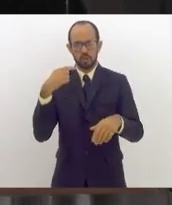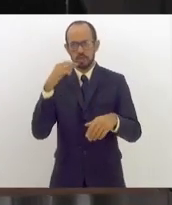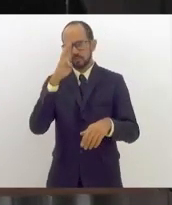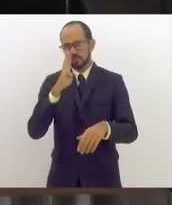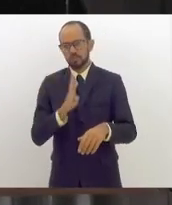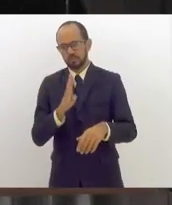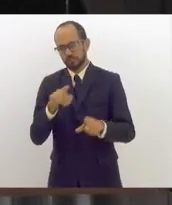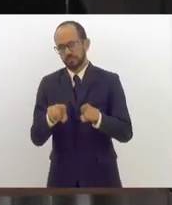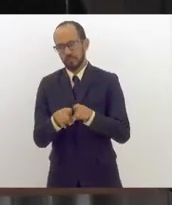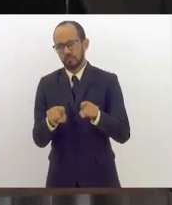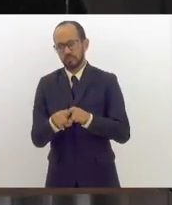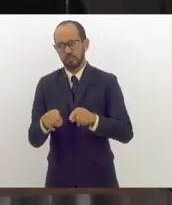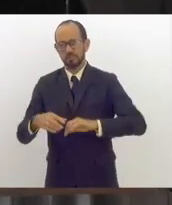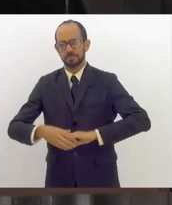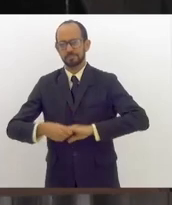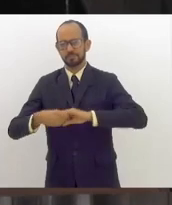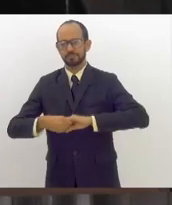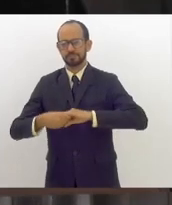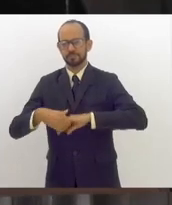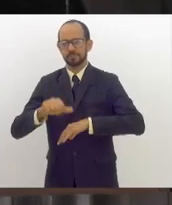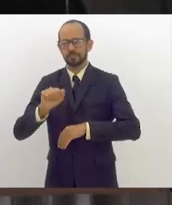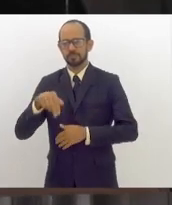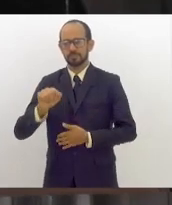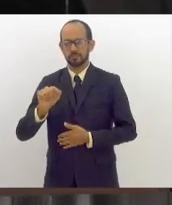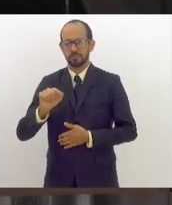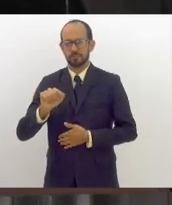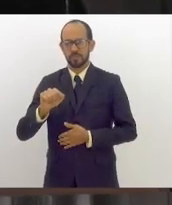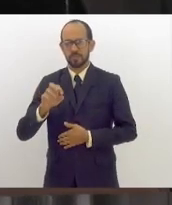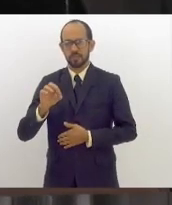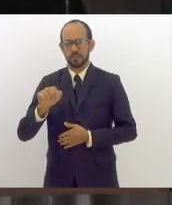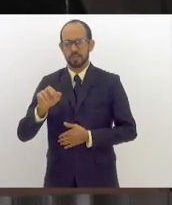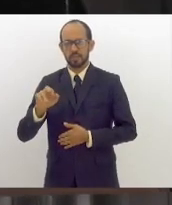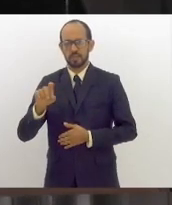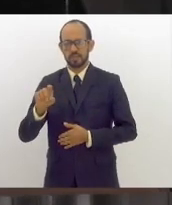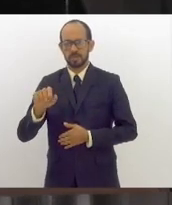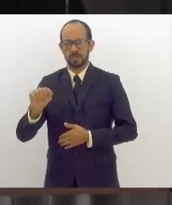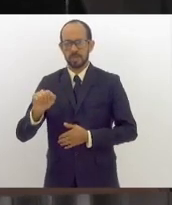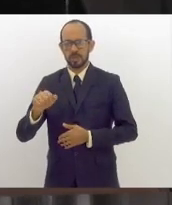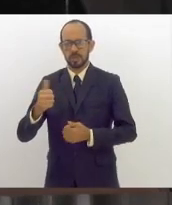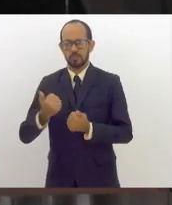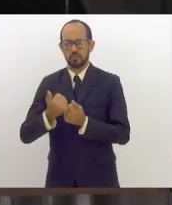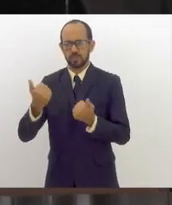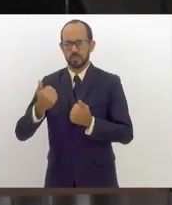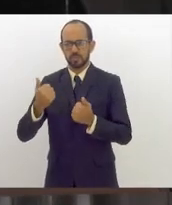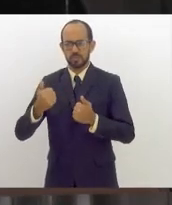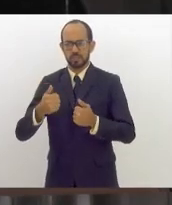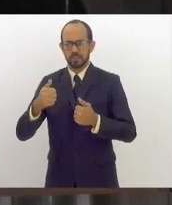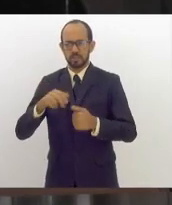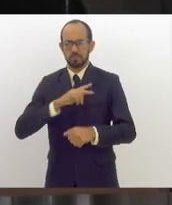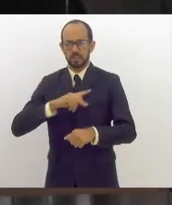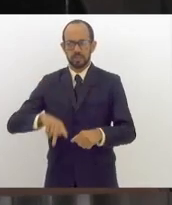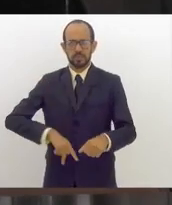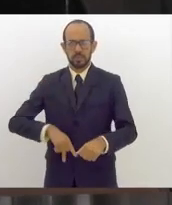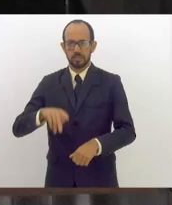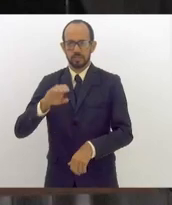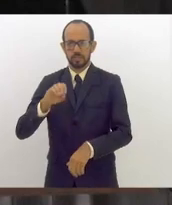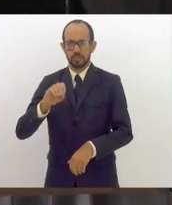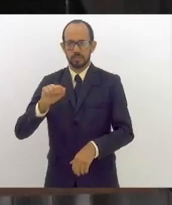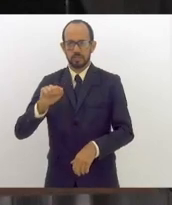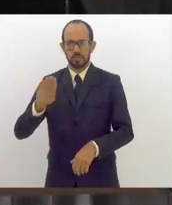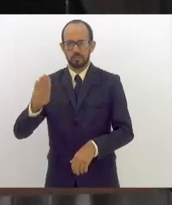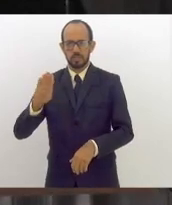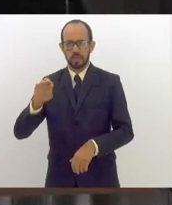mesma forma cumprimento Ana Teresa Basílio Nossa vice-presidente da Seccional da OAB do Rio de Janeiro